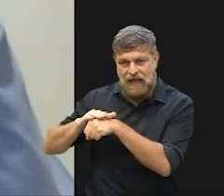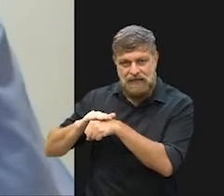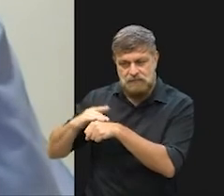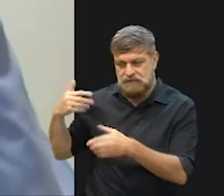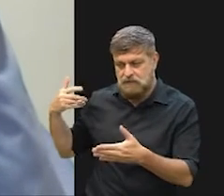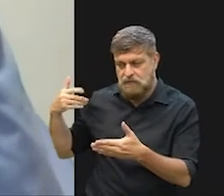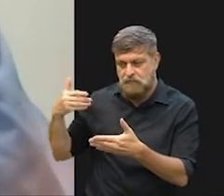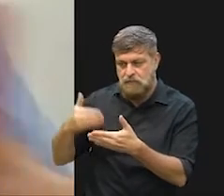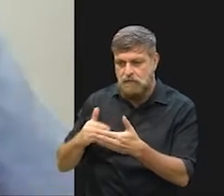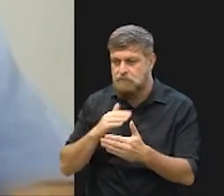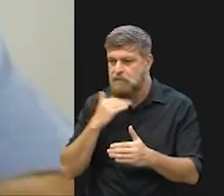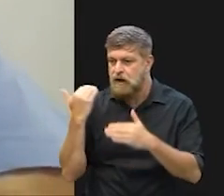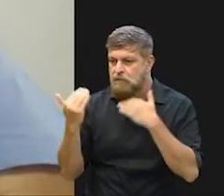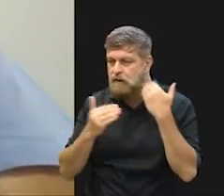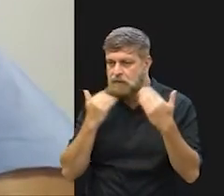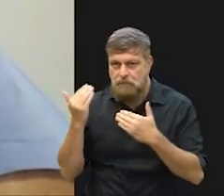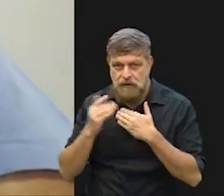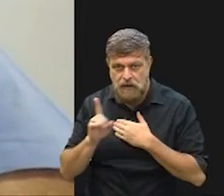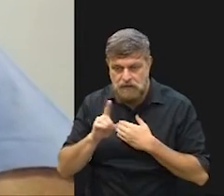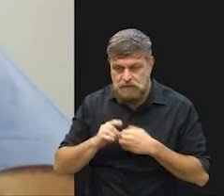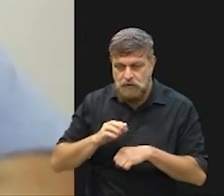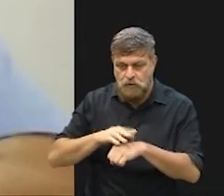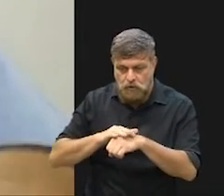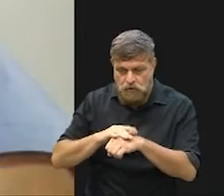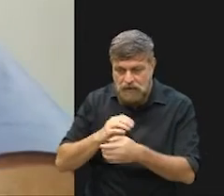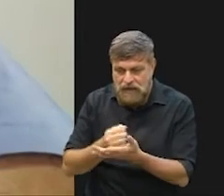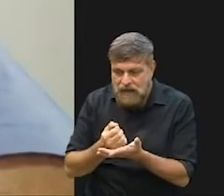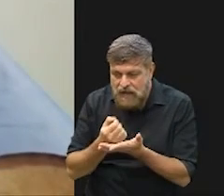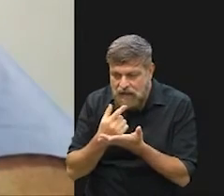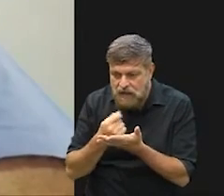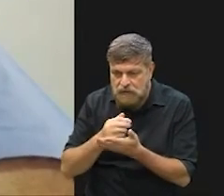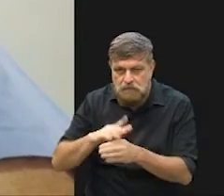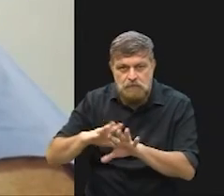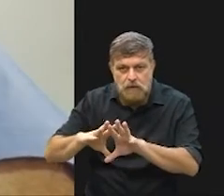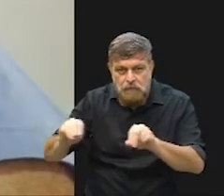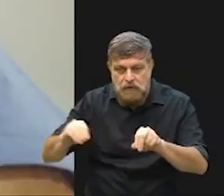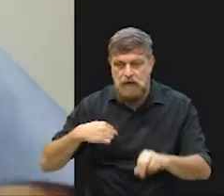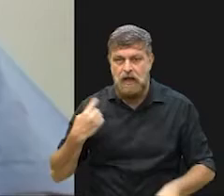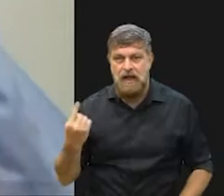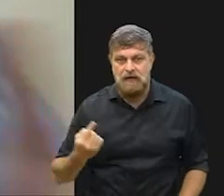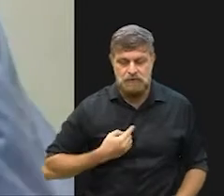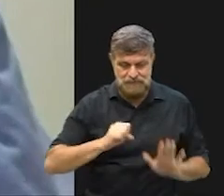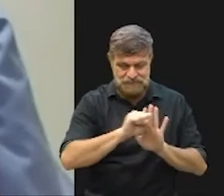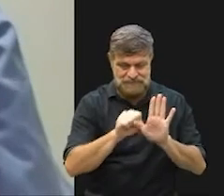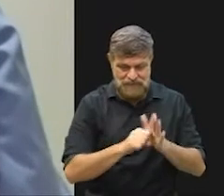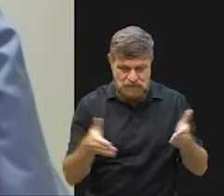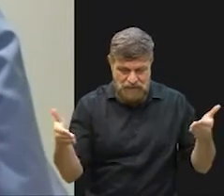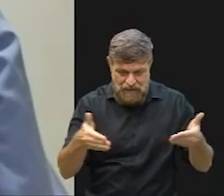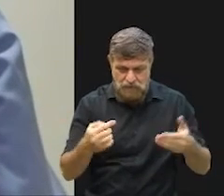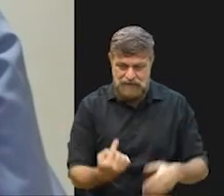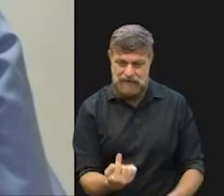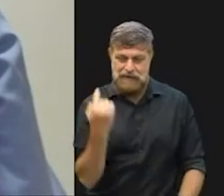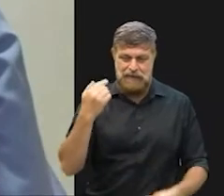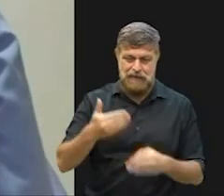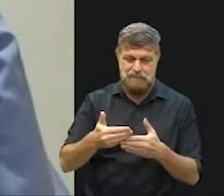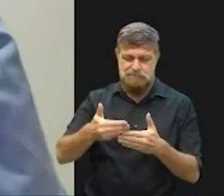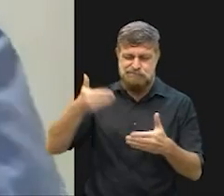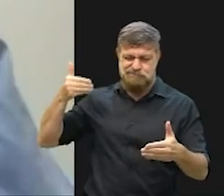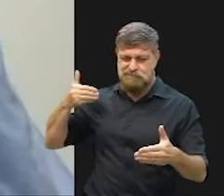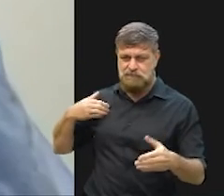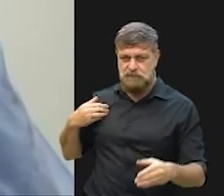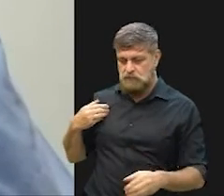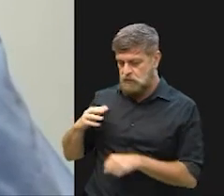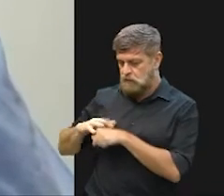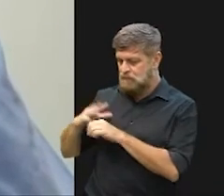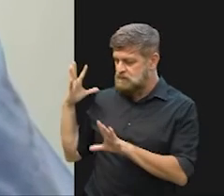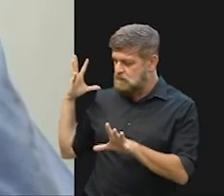tratáveis. Porém, no final do século passado e no início, nós descobrimos que todas aquelas doenças que nós começamos